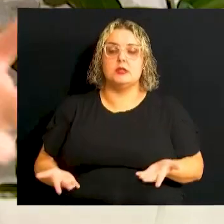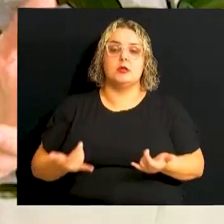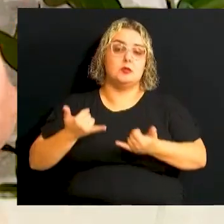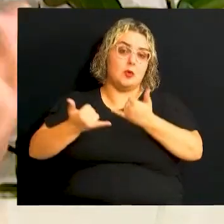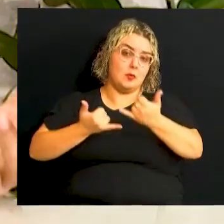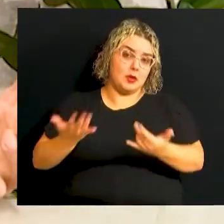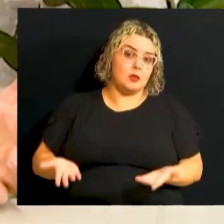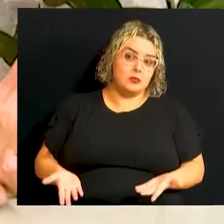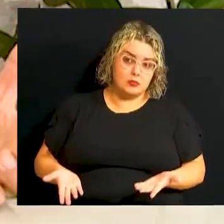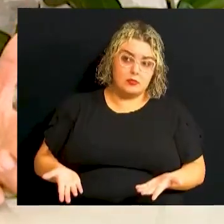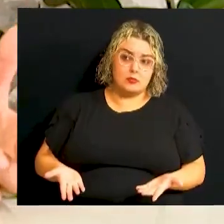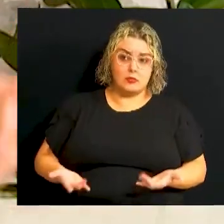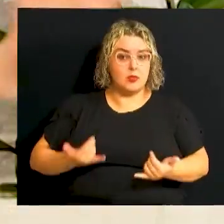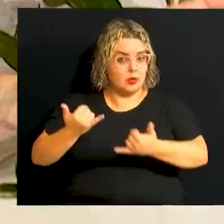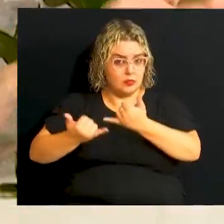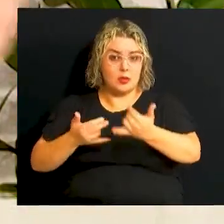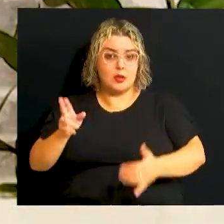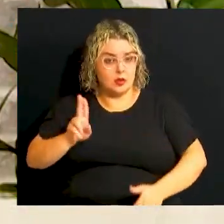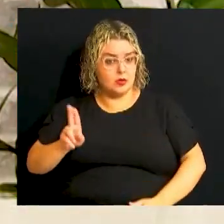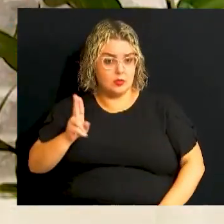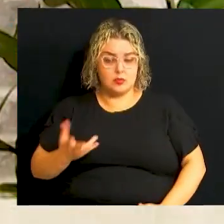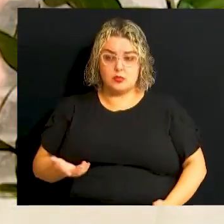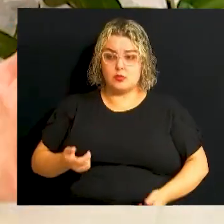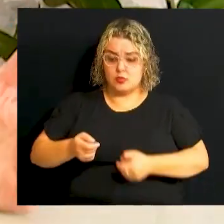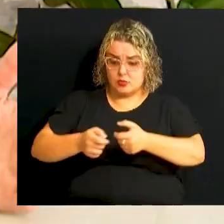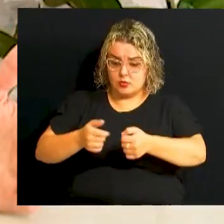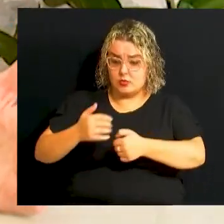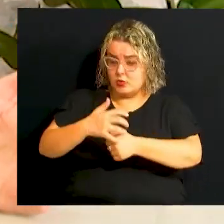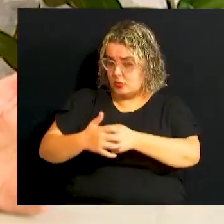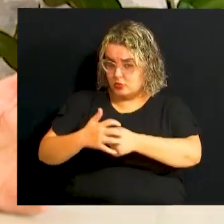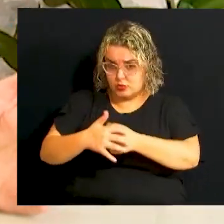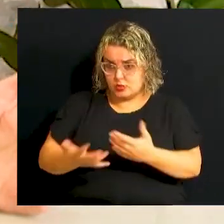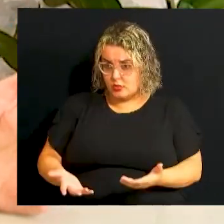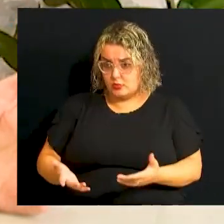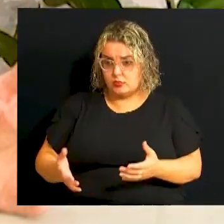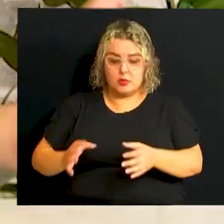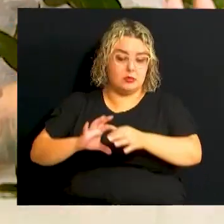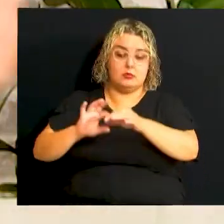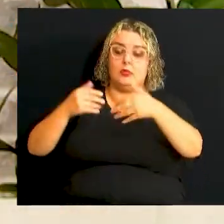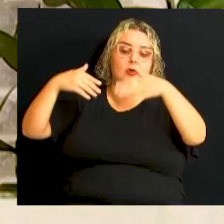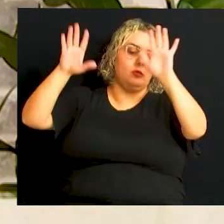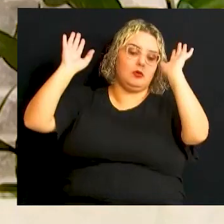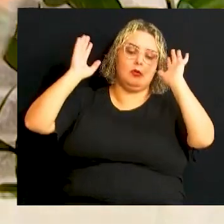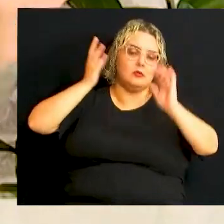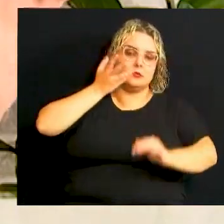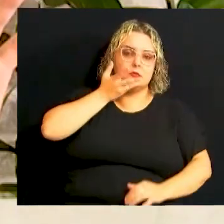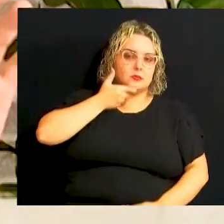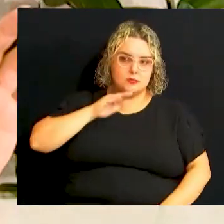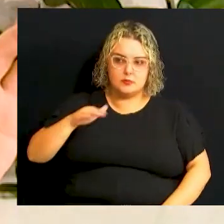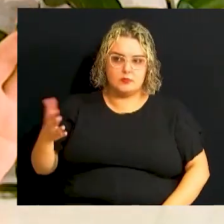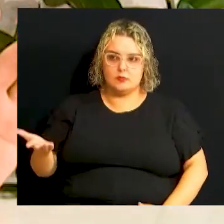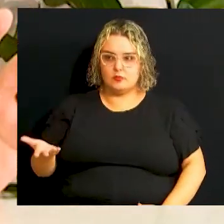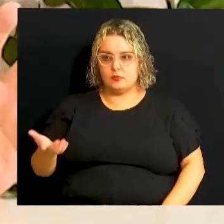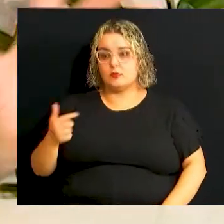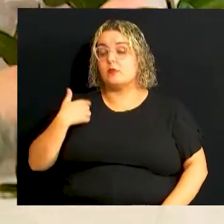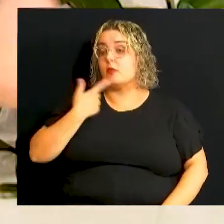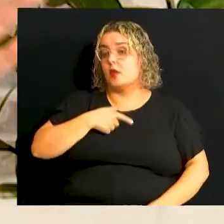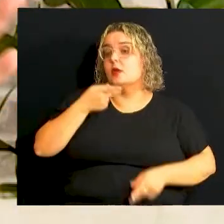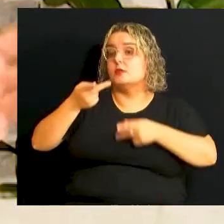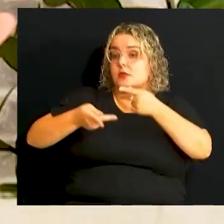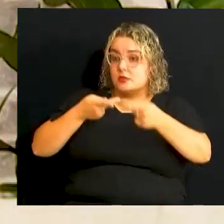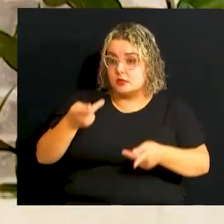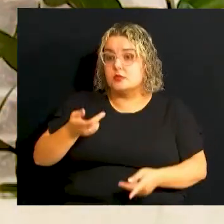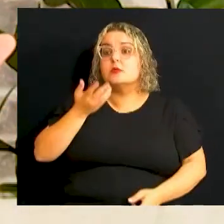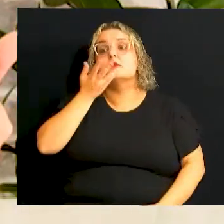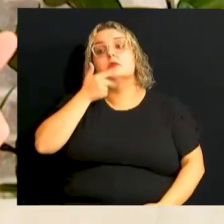desse momento do brincar. Brincar usando um jogo eletrônico. Não é deixar também a criança...